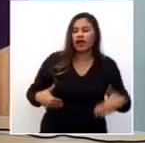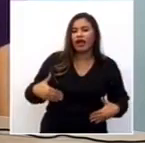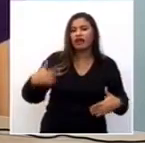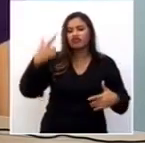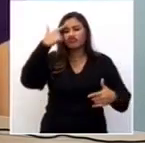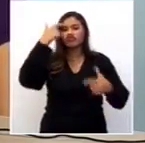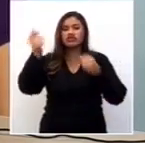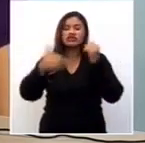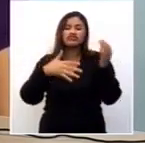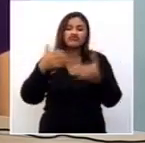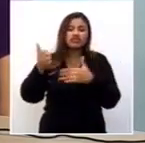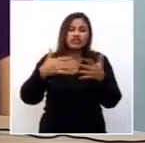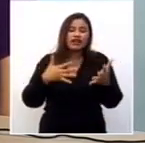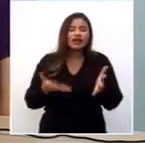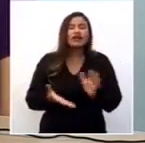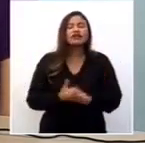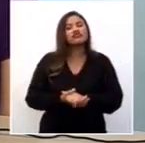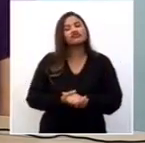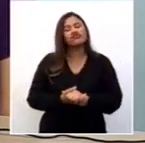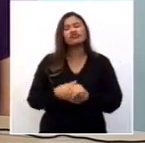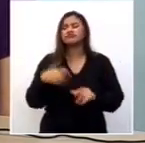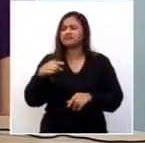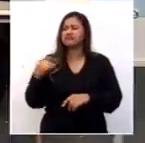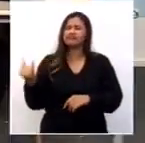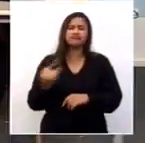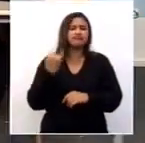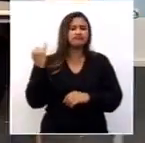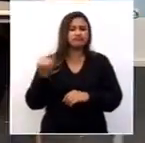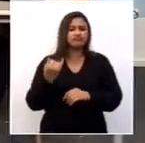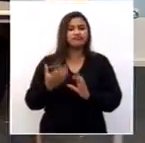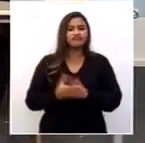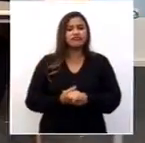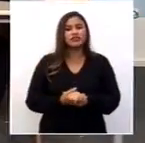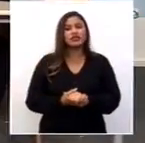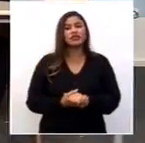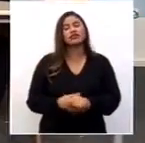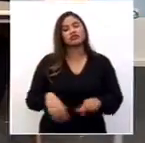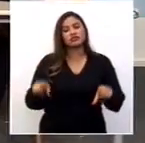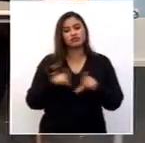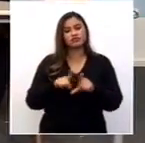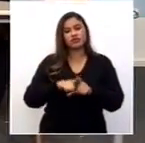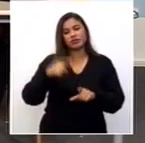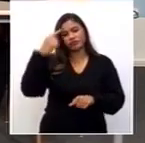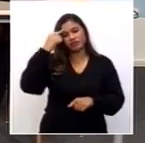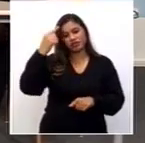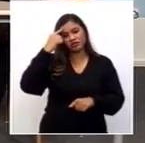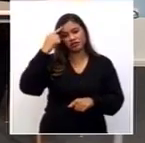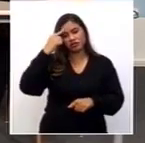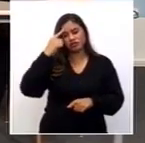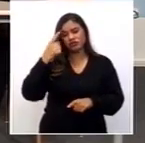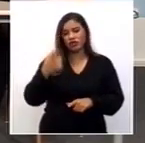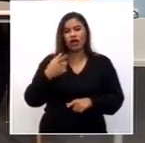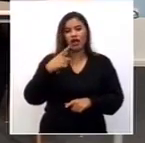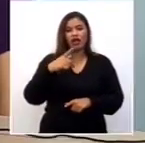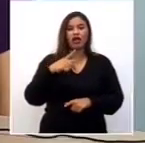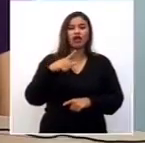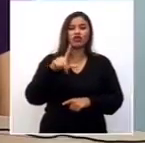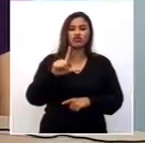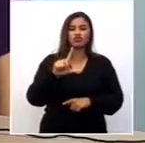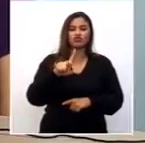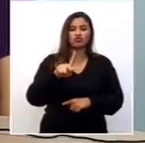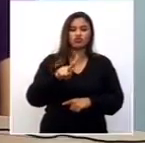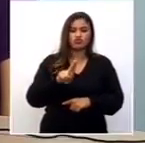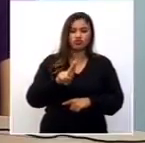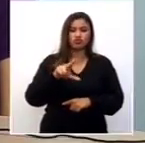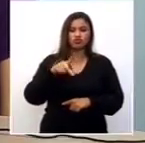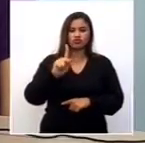criatividade dos estudantes? Eu acho que isso é fundamental. E ainda pensando nas palavras do professor Cipriano Carlos Lucchesi,